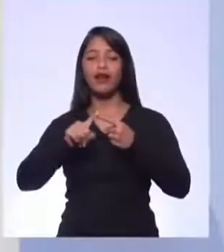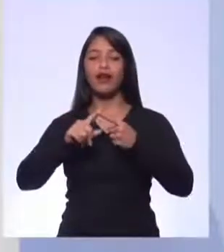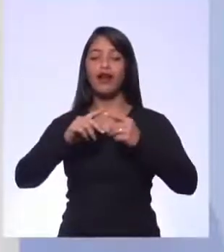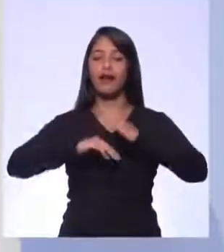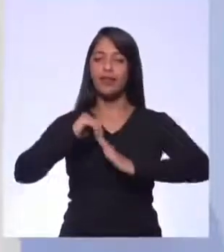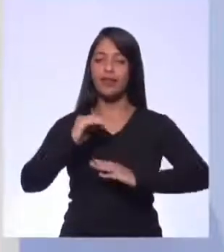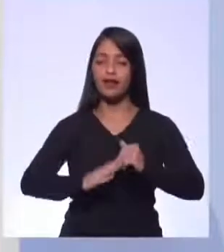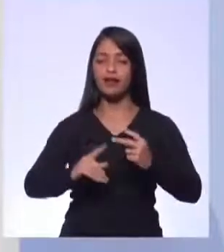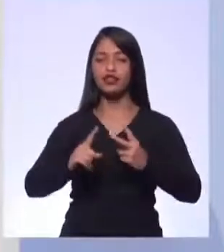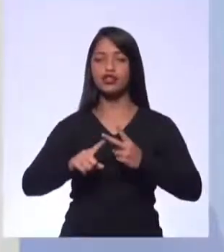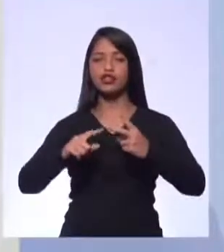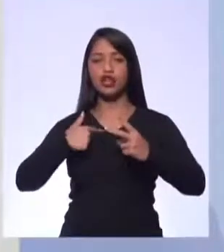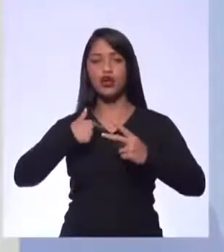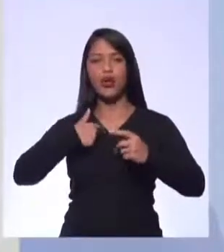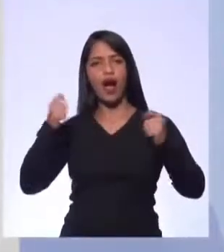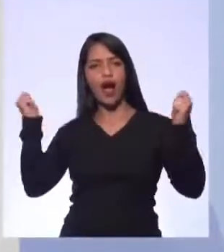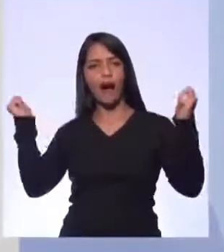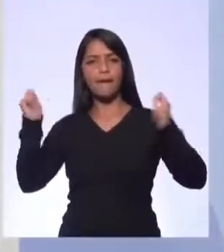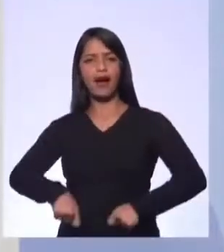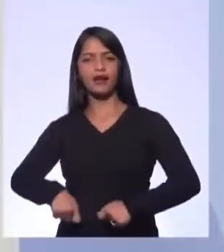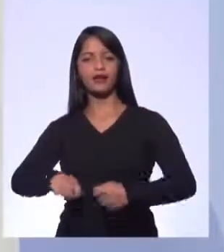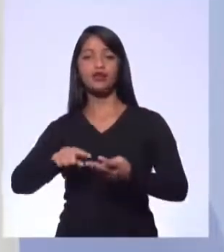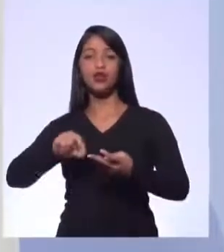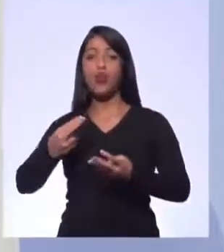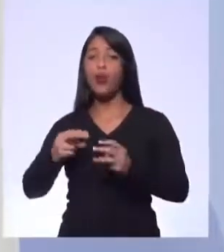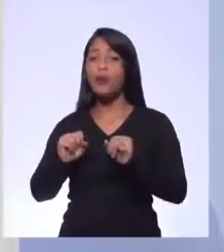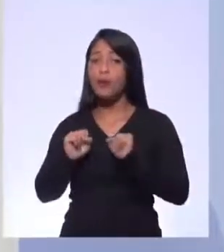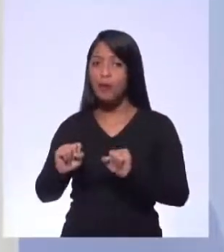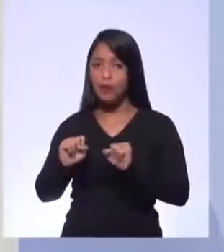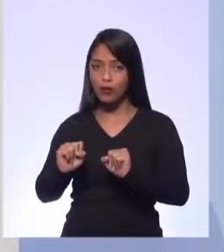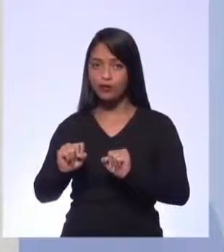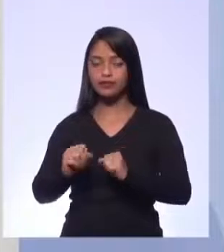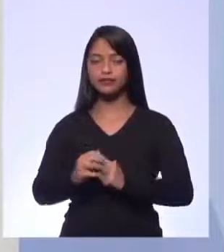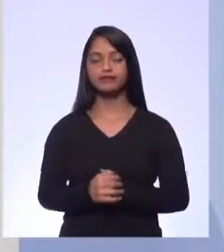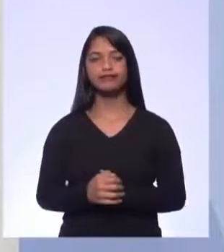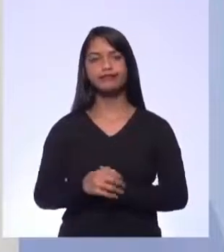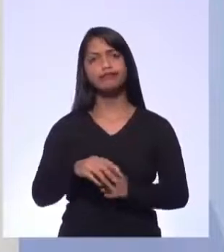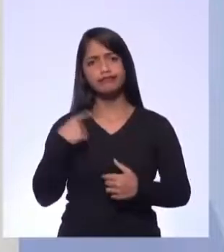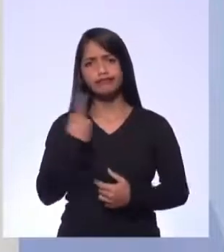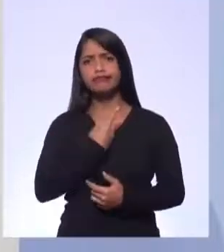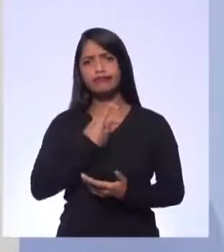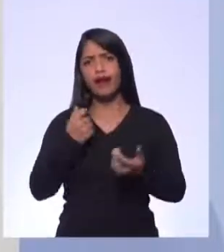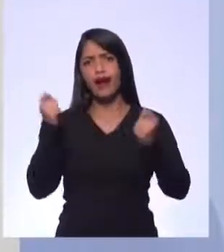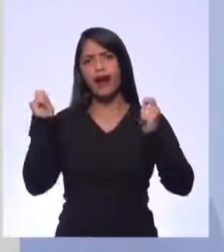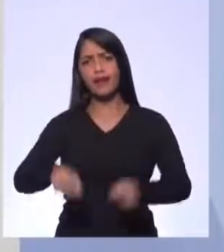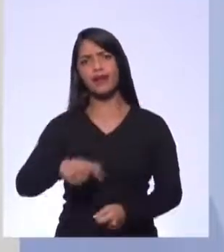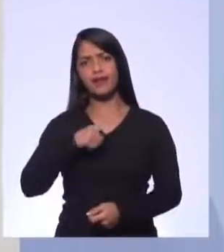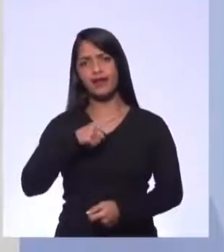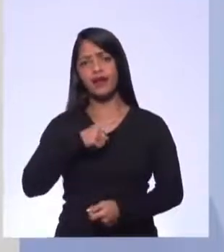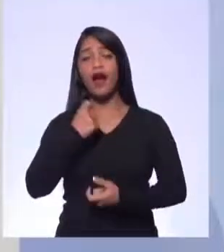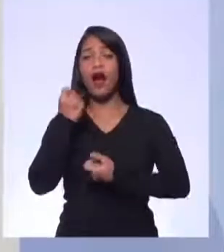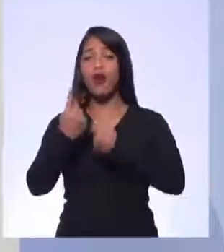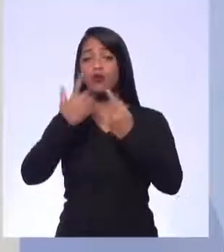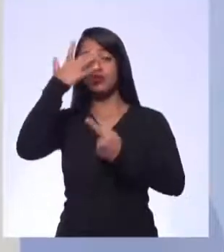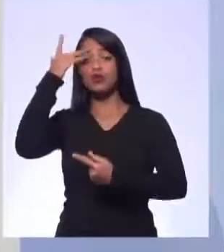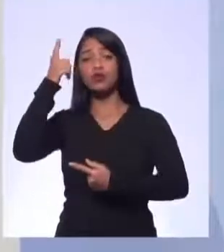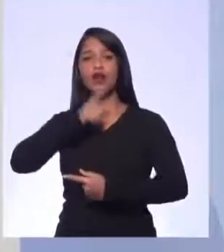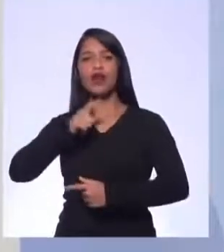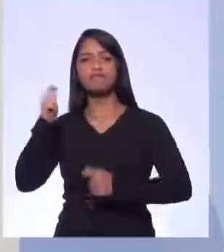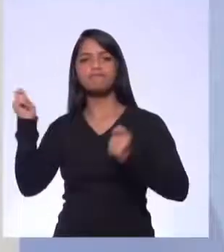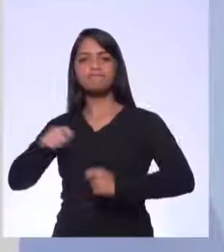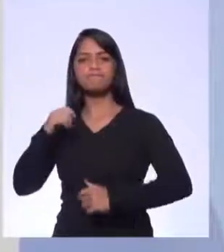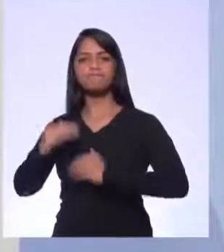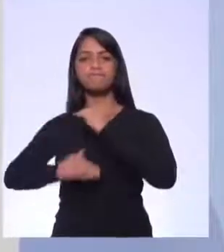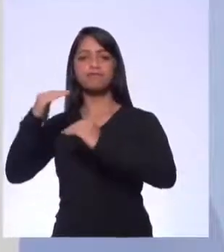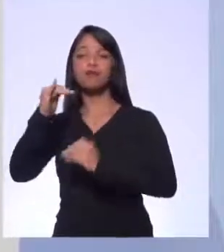e possibilidade, né? Todos nós nascemos capazes. Algumas pessoas desenvolvem habilidade ou não. Por exemplo, eu sou capaz